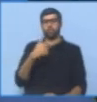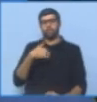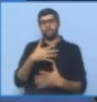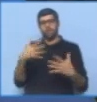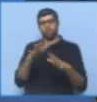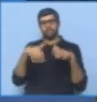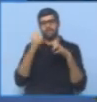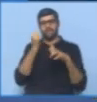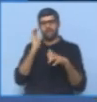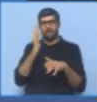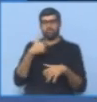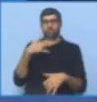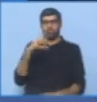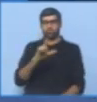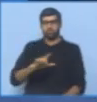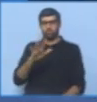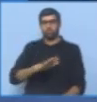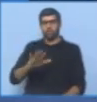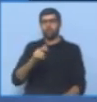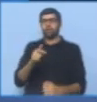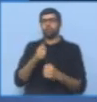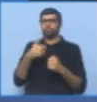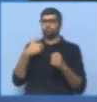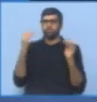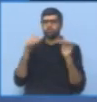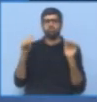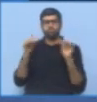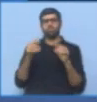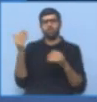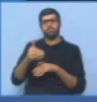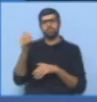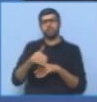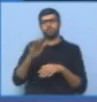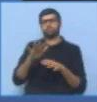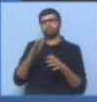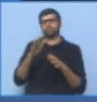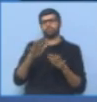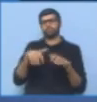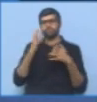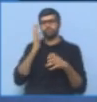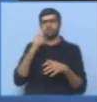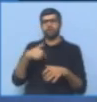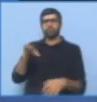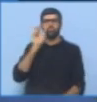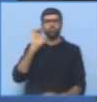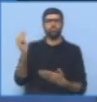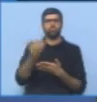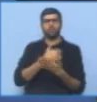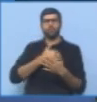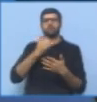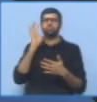Lisboa, foram todos também a várias sessões que houve de uma iniciativa que se escutava, Escutar a